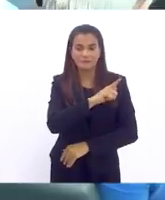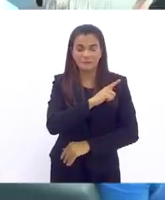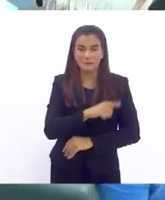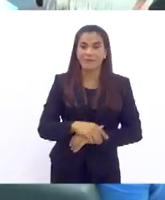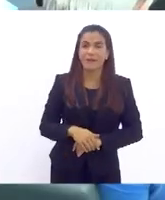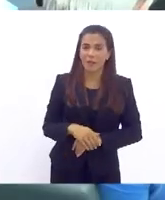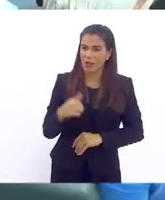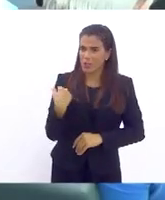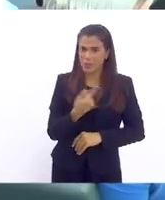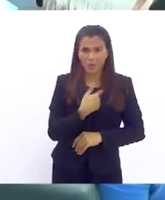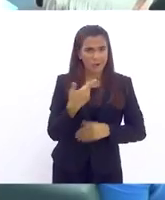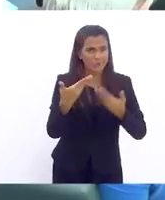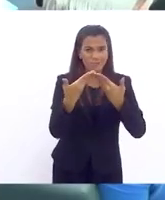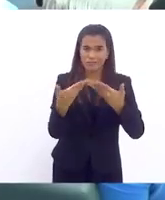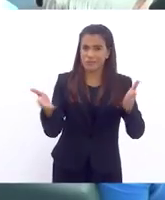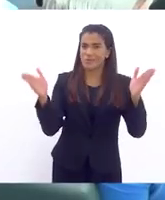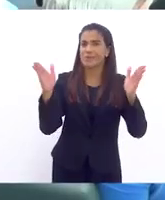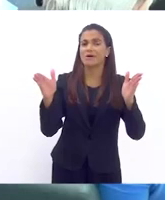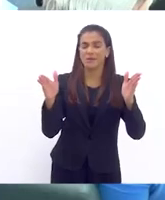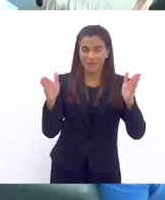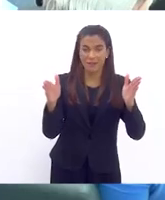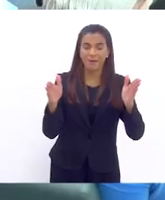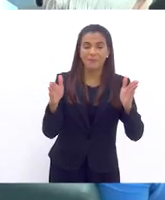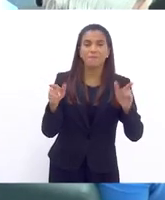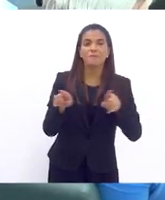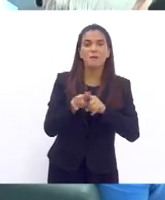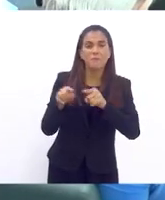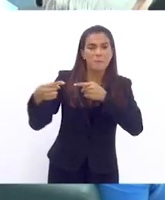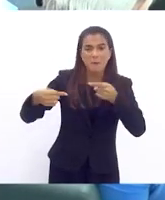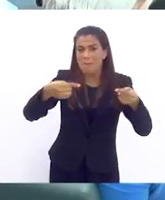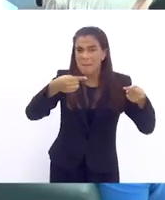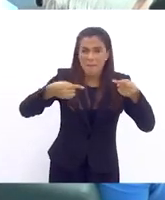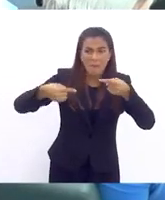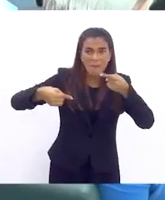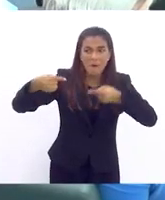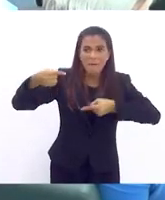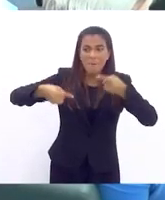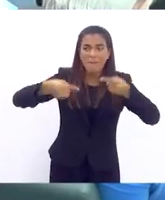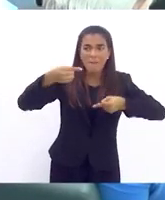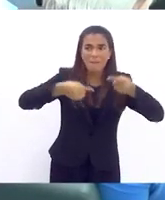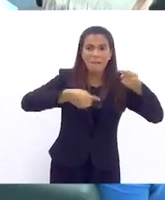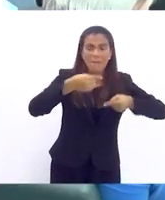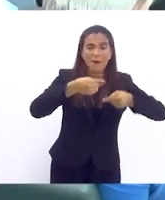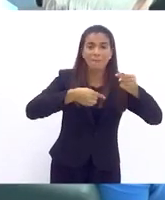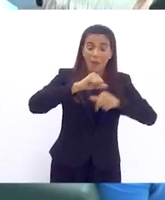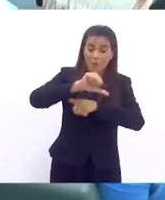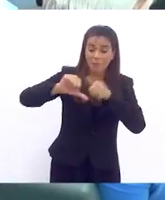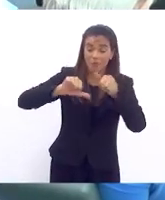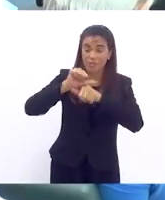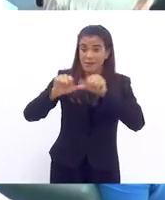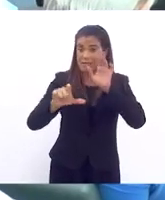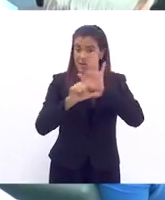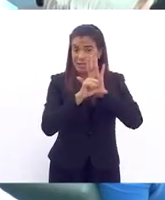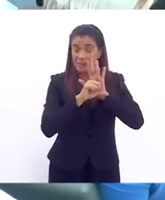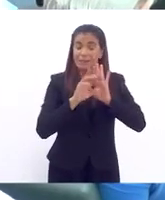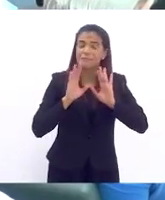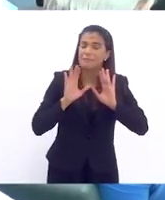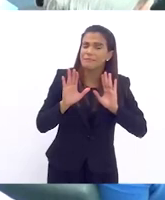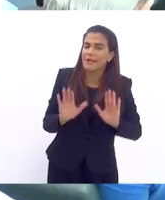a gente está aberto inclusive né Colocar em debate Na casa essa alteração mas uma